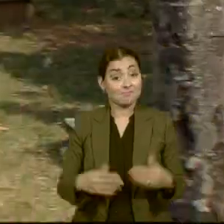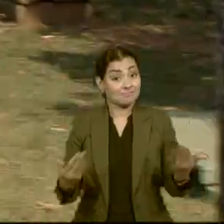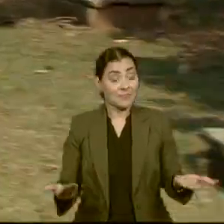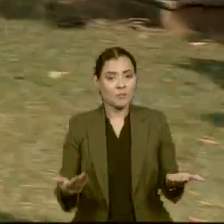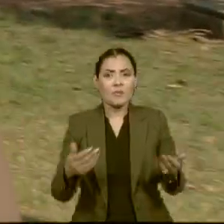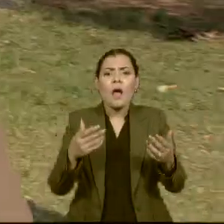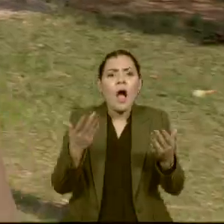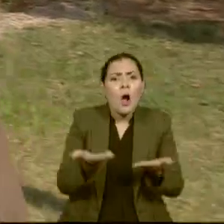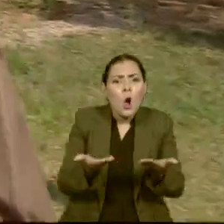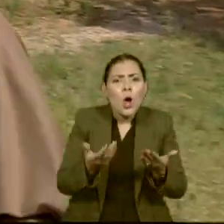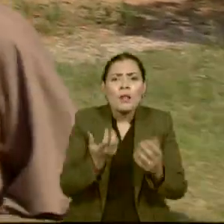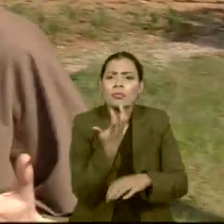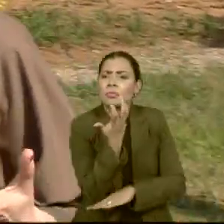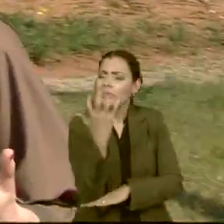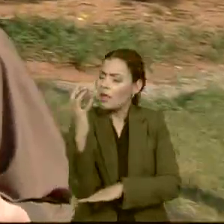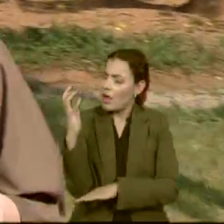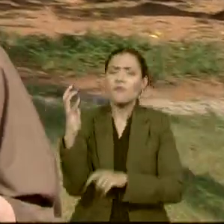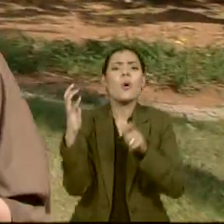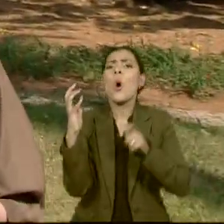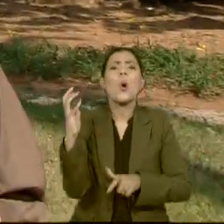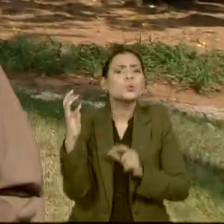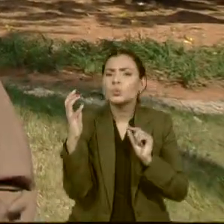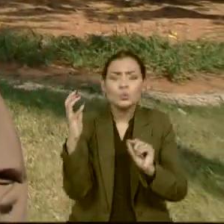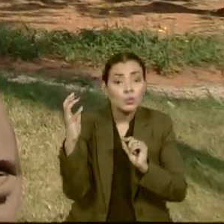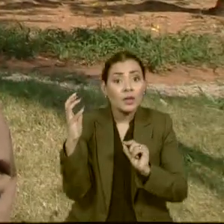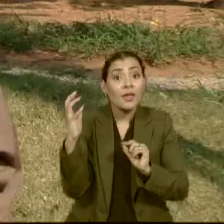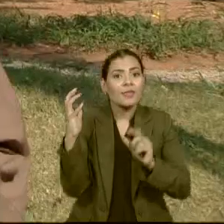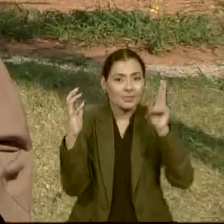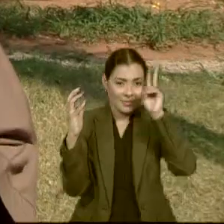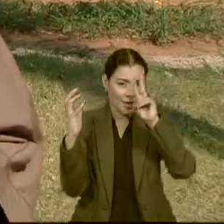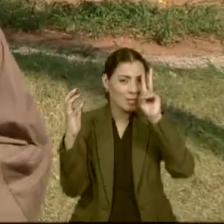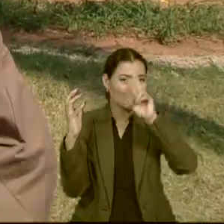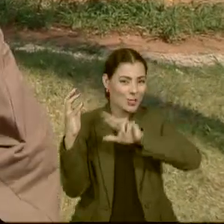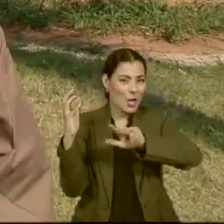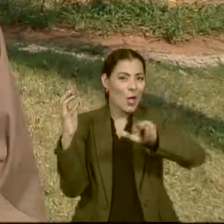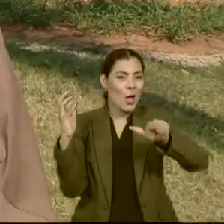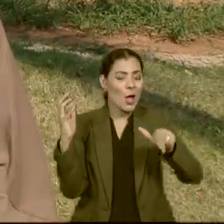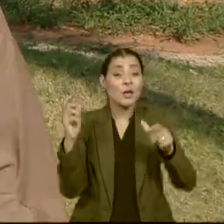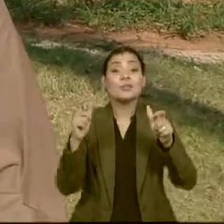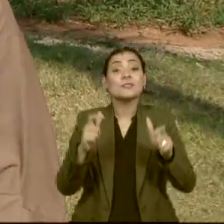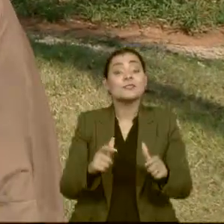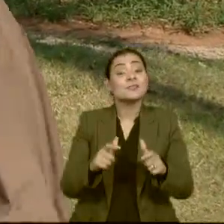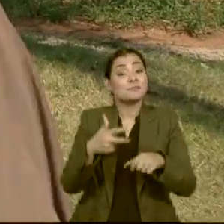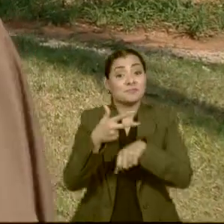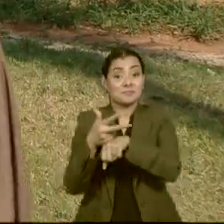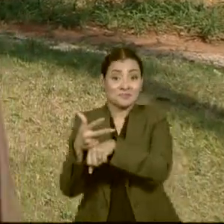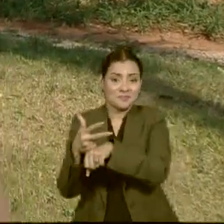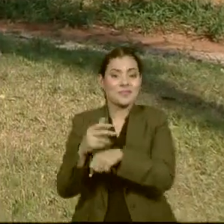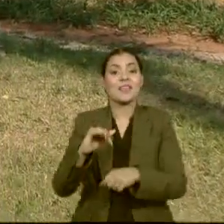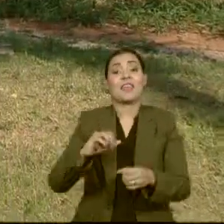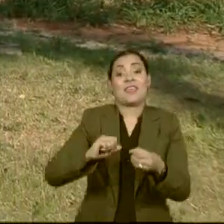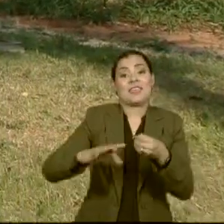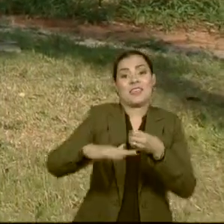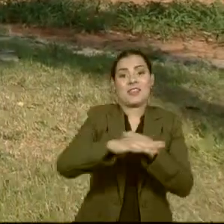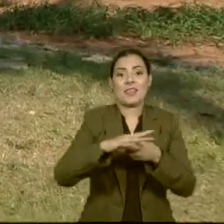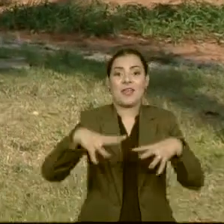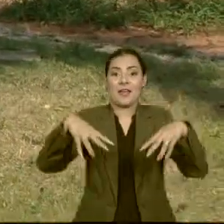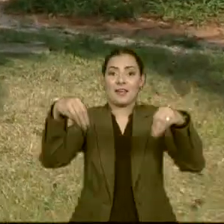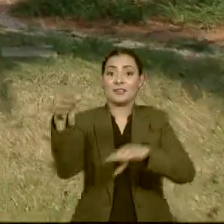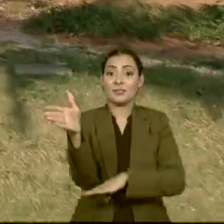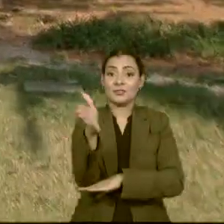E no meio do caminho tem uma árvore. E essa árvore tem história. Casa da Ipássia, do seriado Ilha Rá-Tim-Bum.